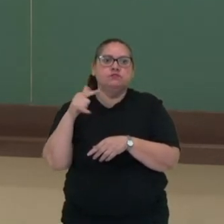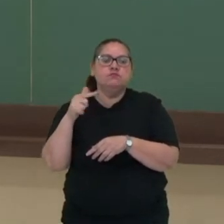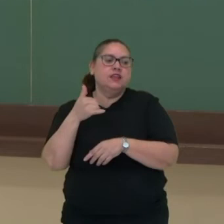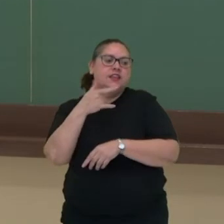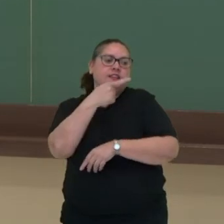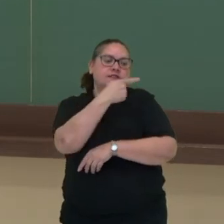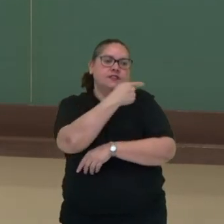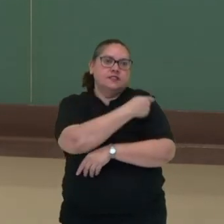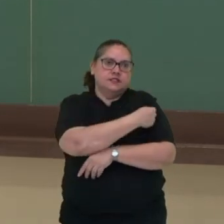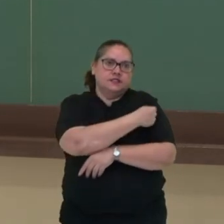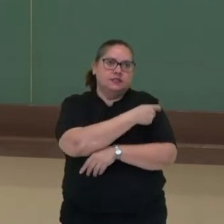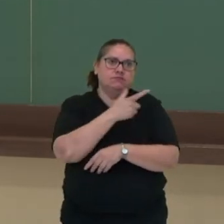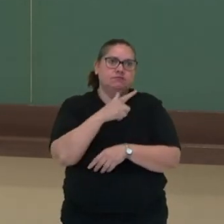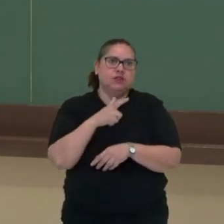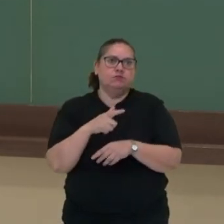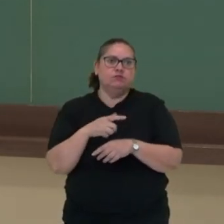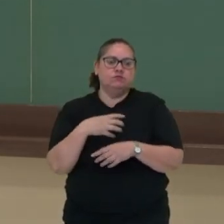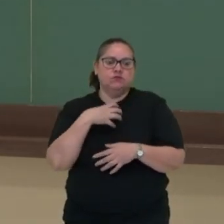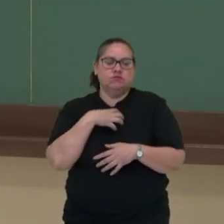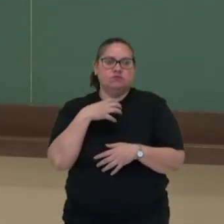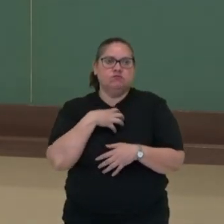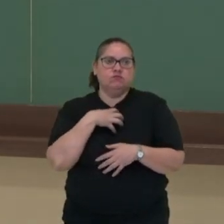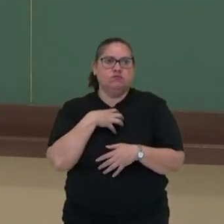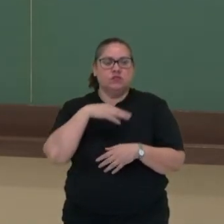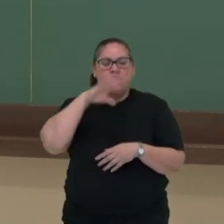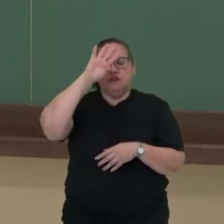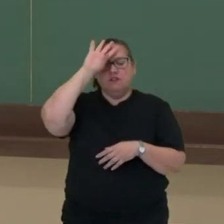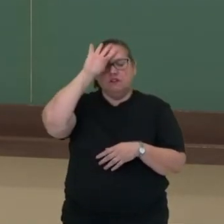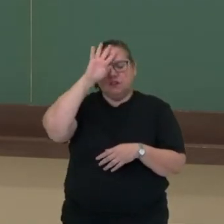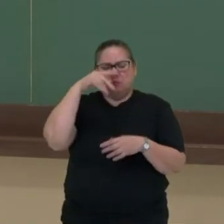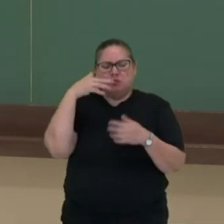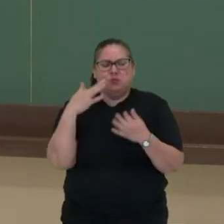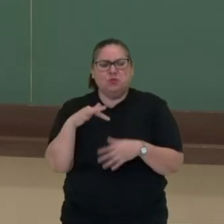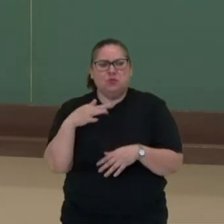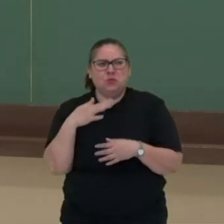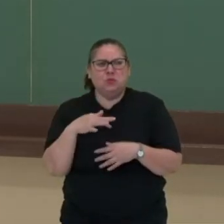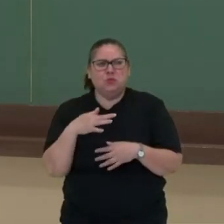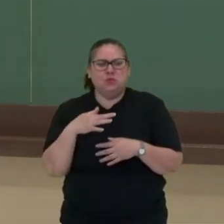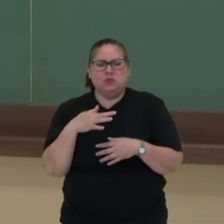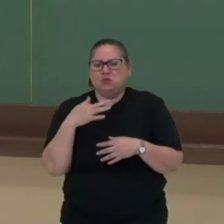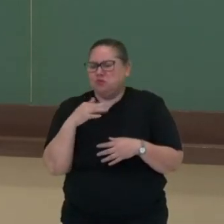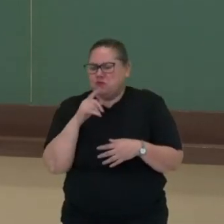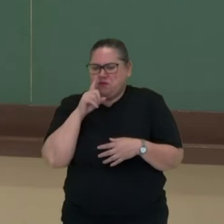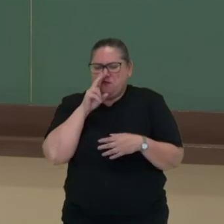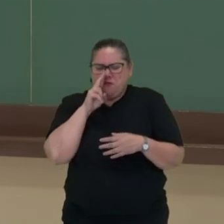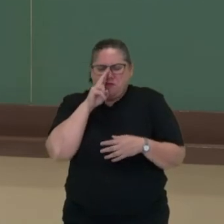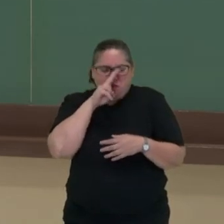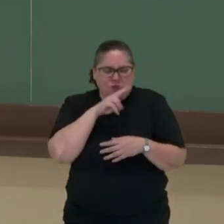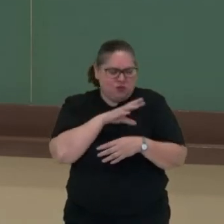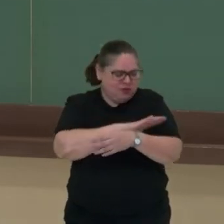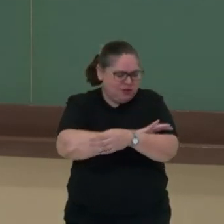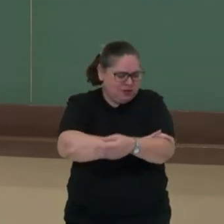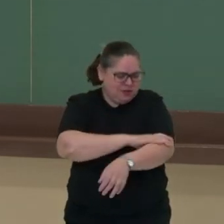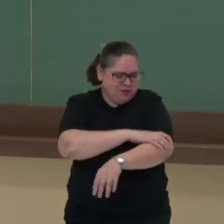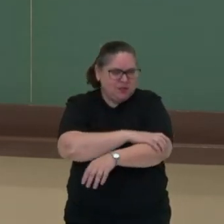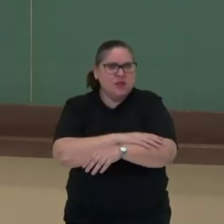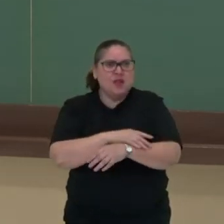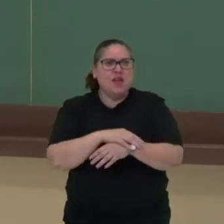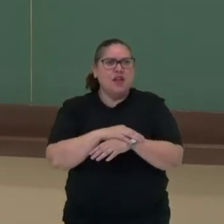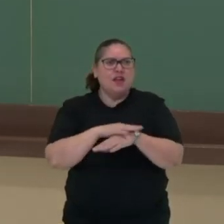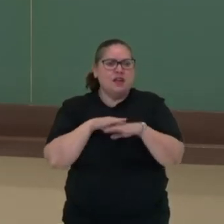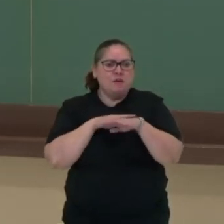ainda. Os sintomas: febre, dores intensas nas juntas, pele e